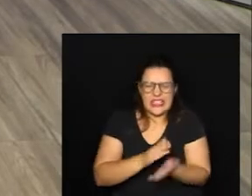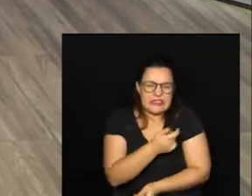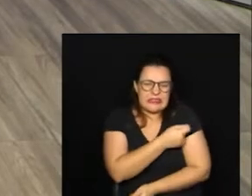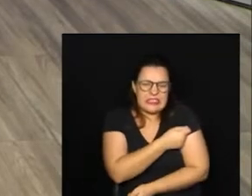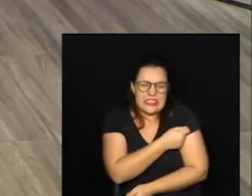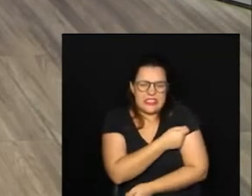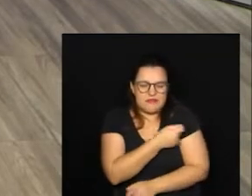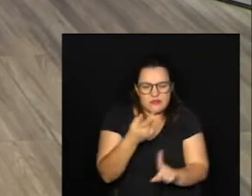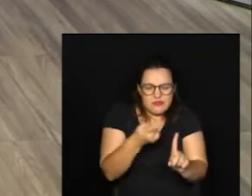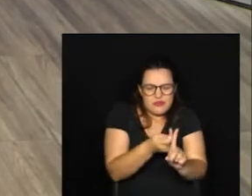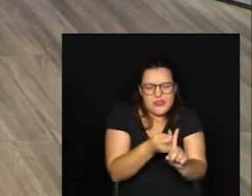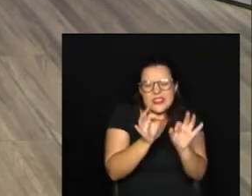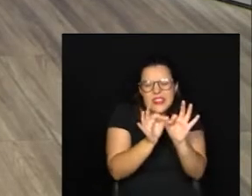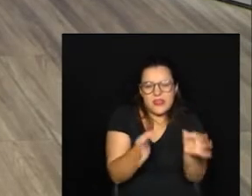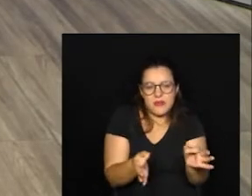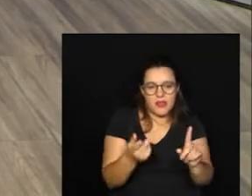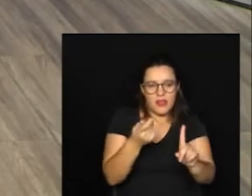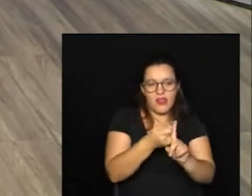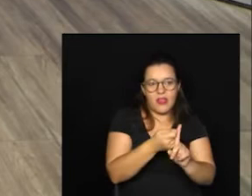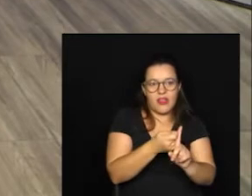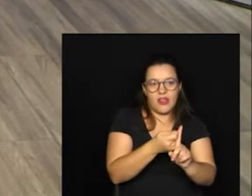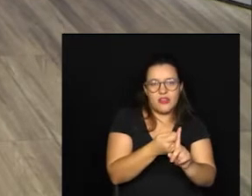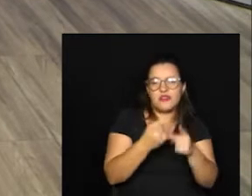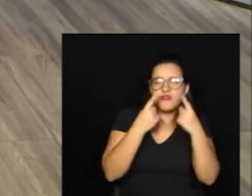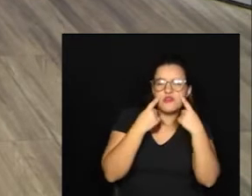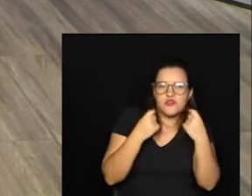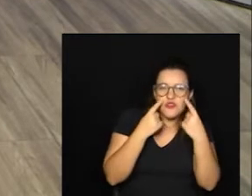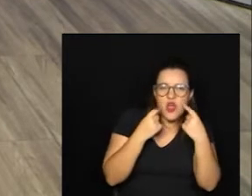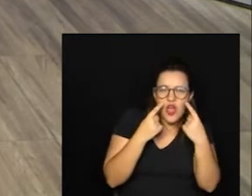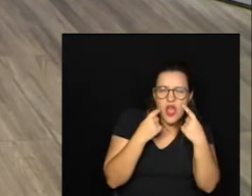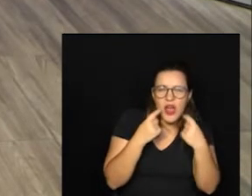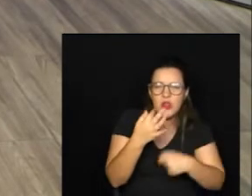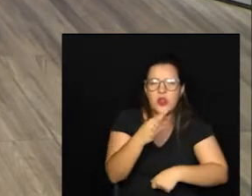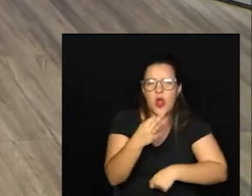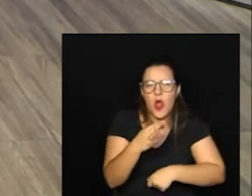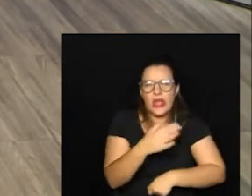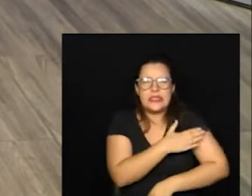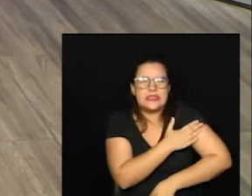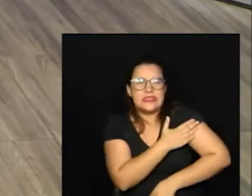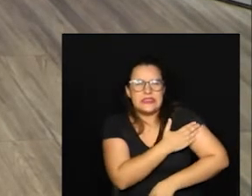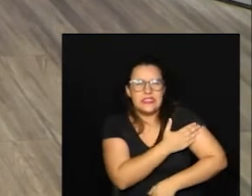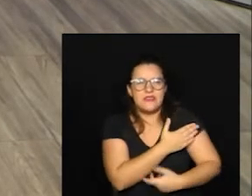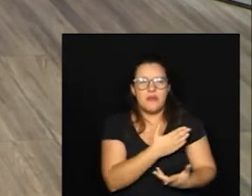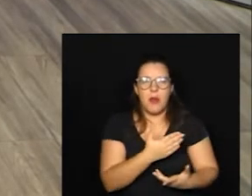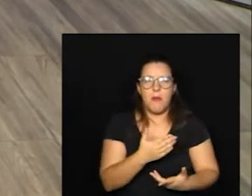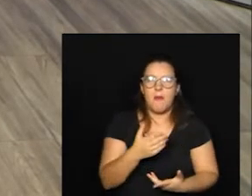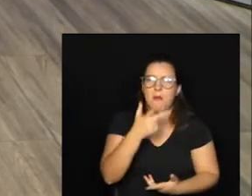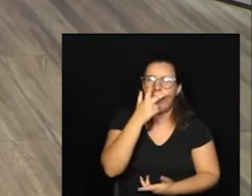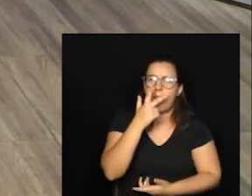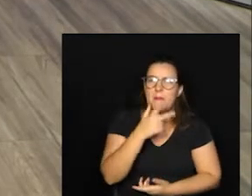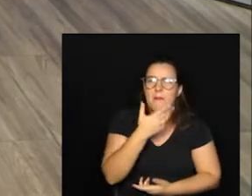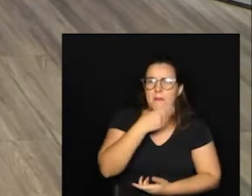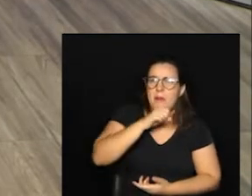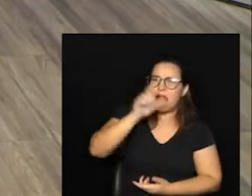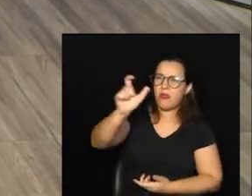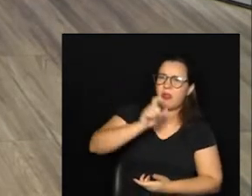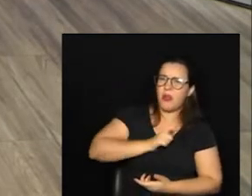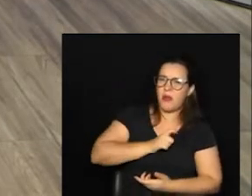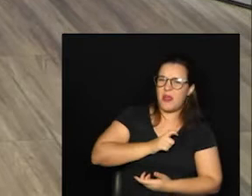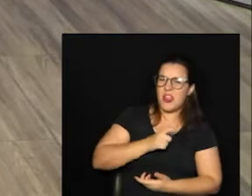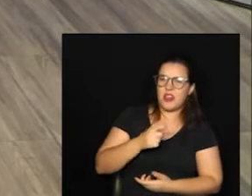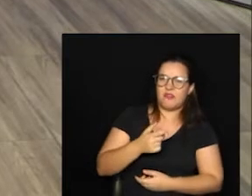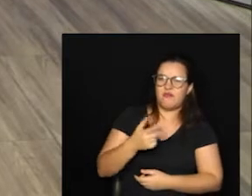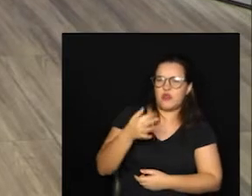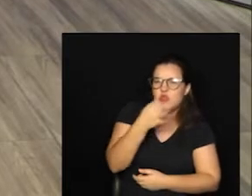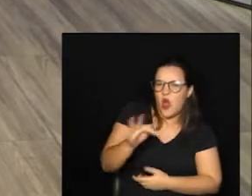A criança vai lá, toma a vacina, às vezes fica com dor no braço, fala, mas espera aí, meu pai falou que não ia doer nada, doeu, não quero